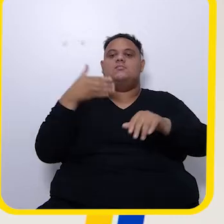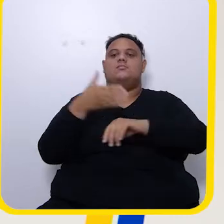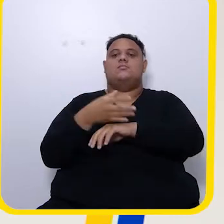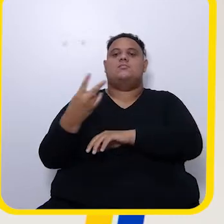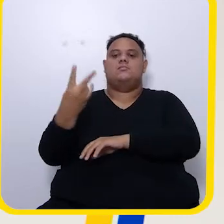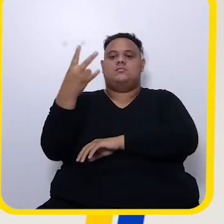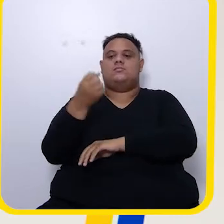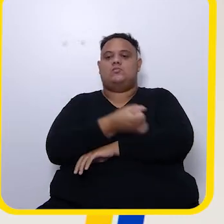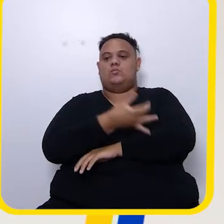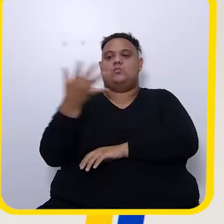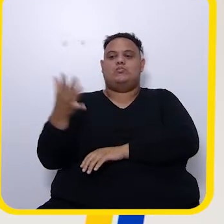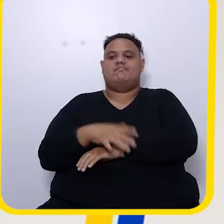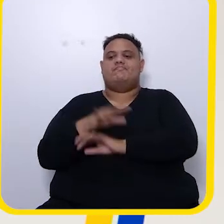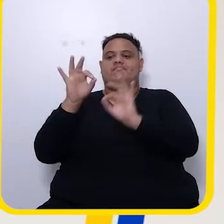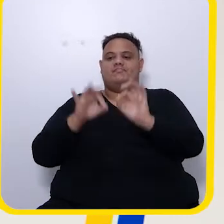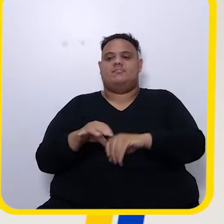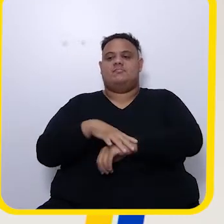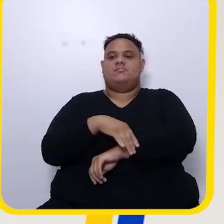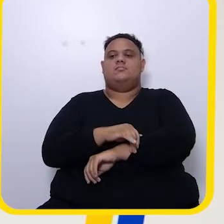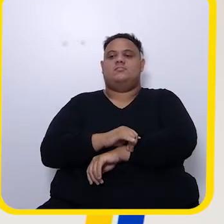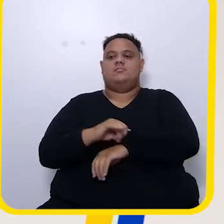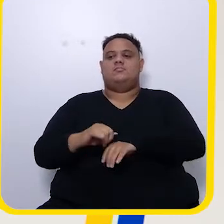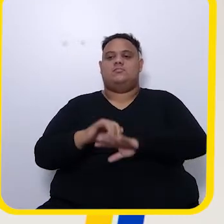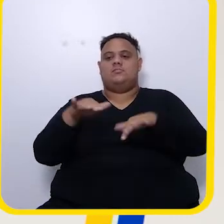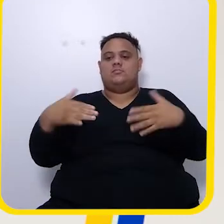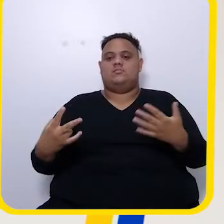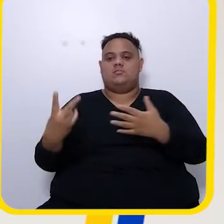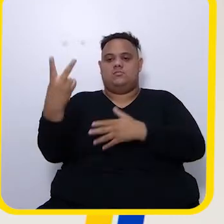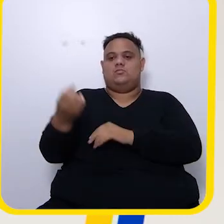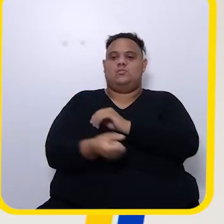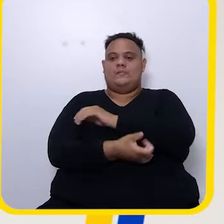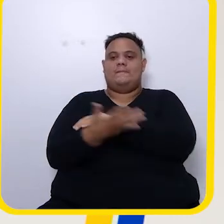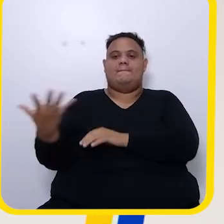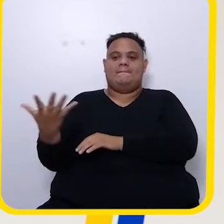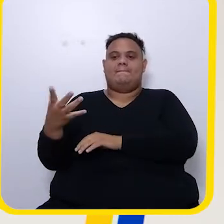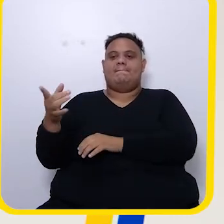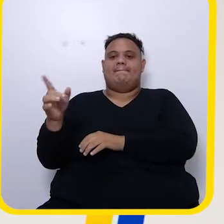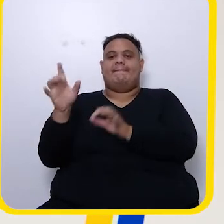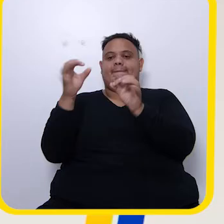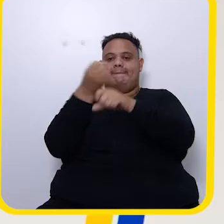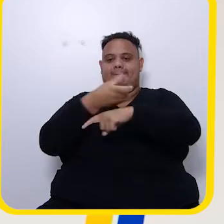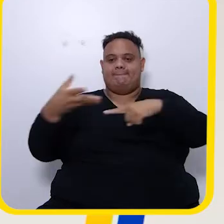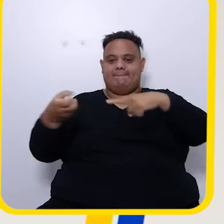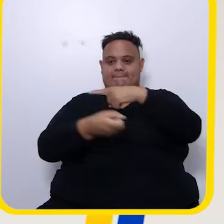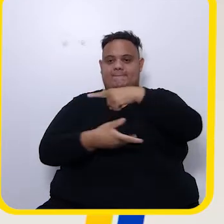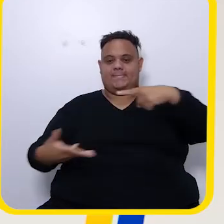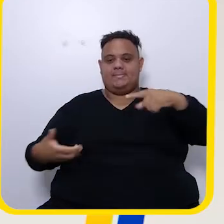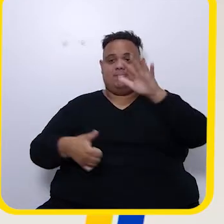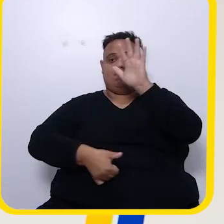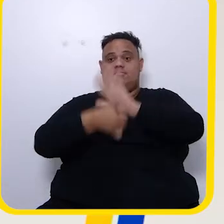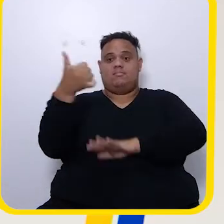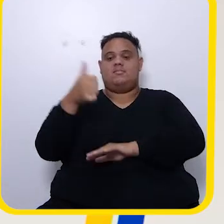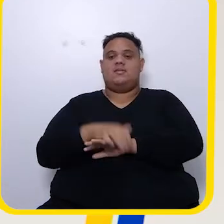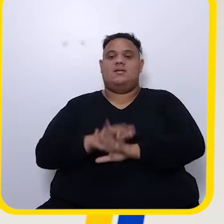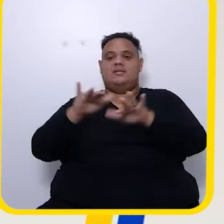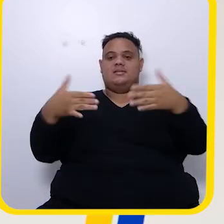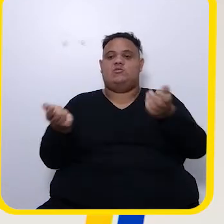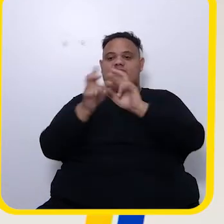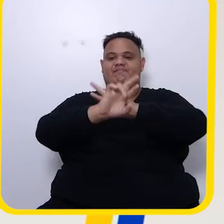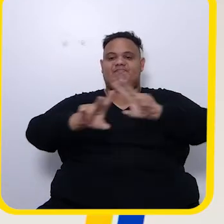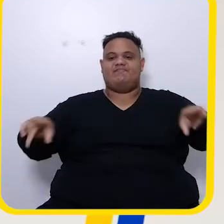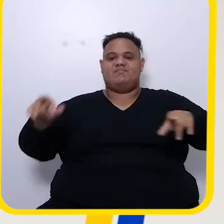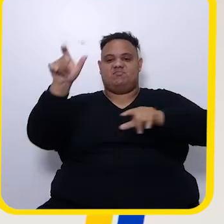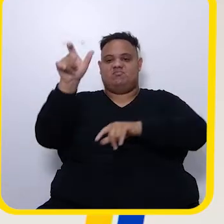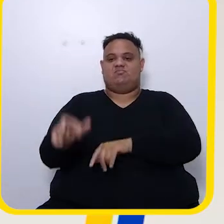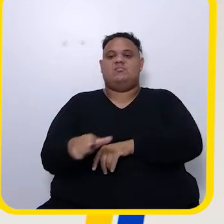duas quantias. Então, como a segunda quantidade, essa segunda fração é maior que a primeira, então, ó, a diferença fica